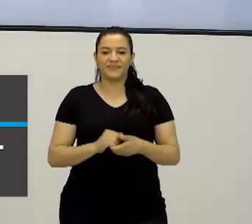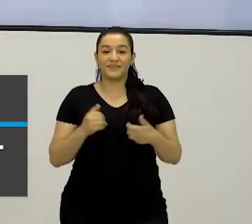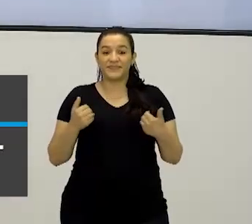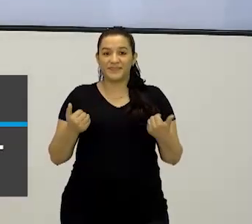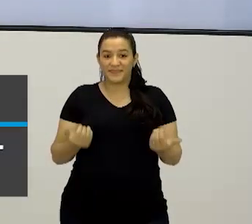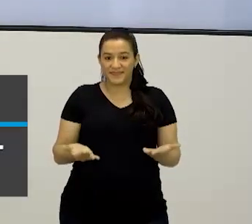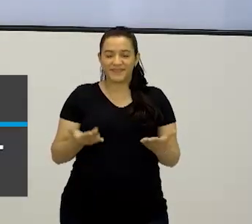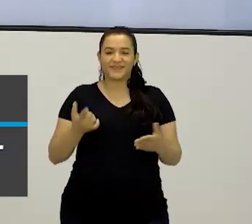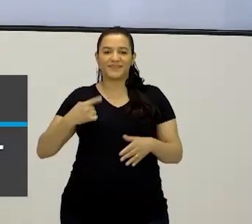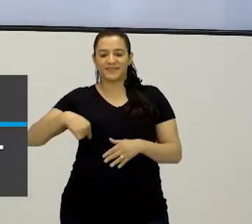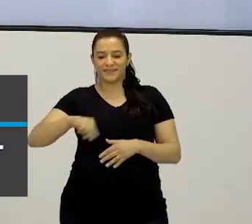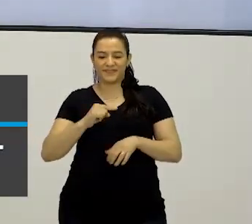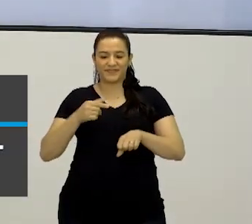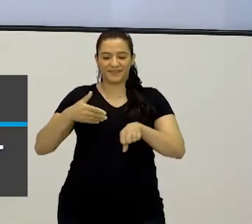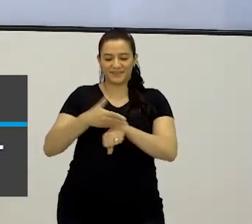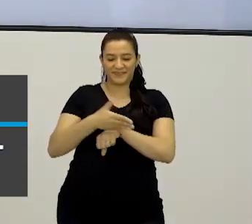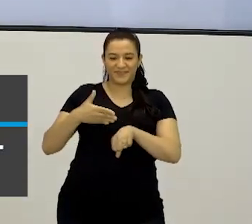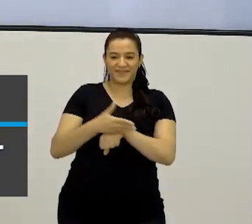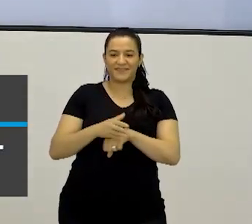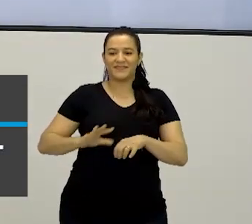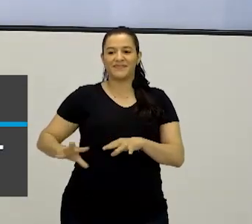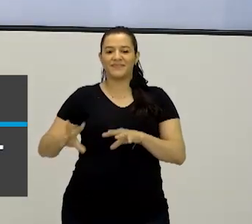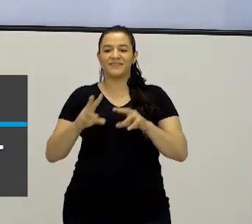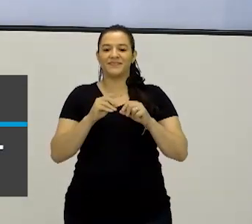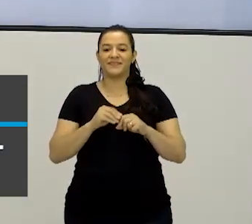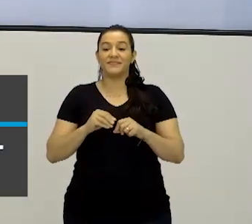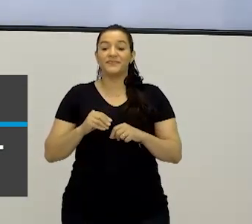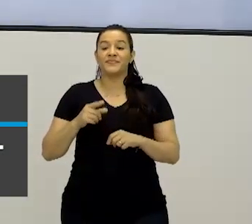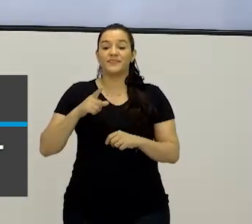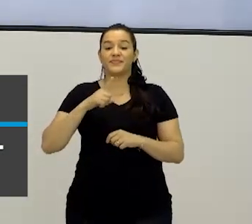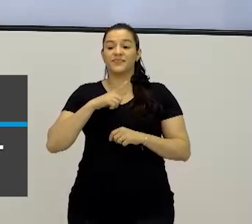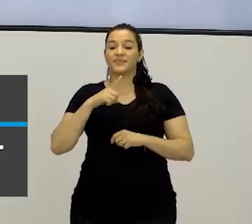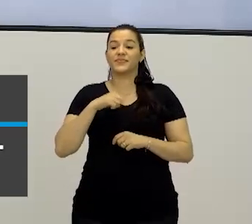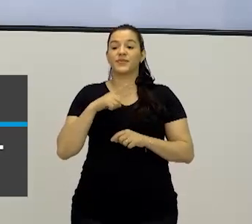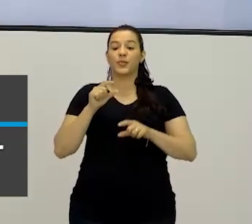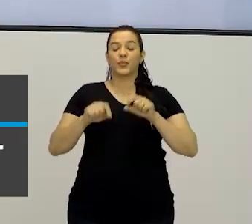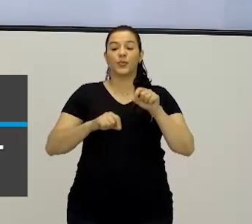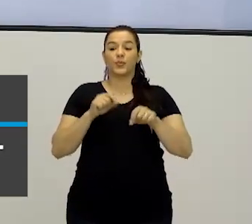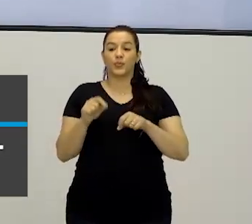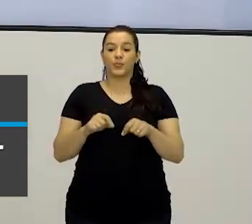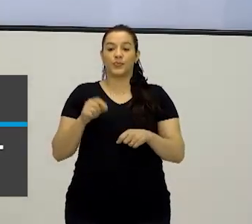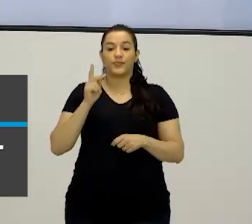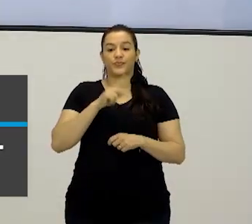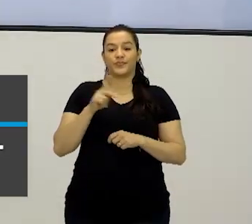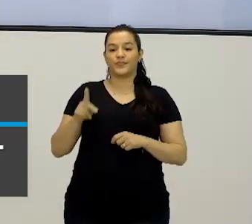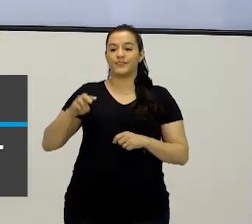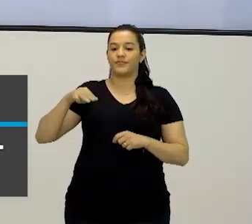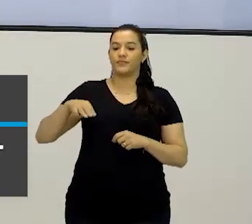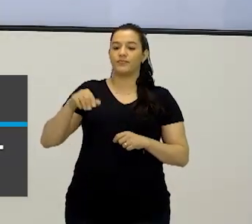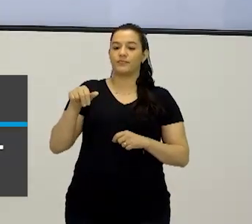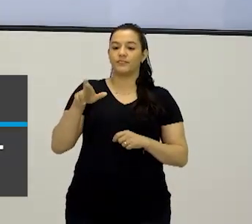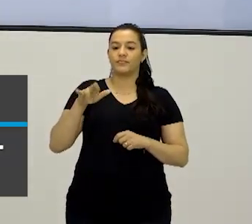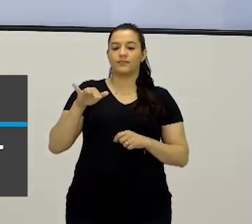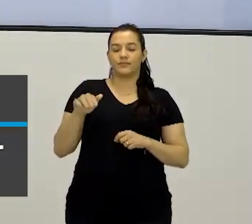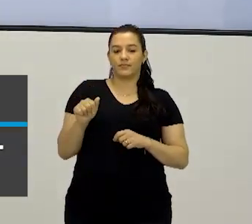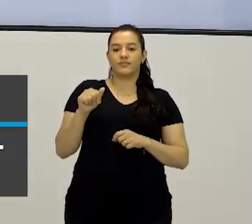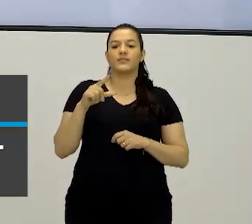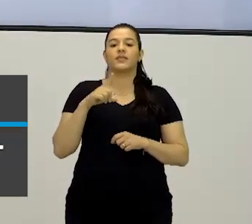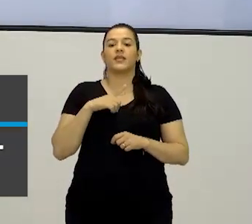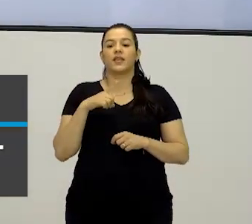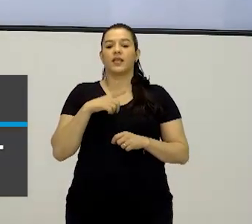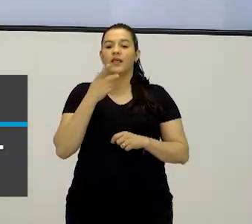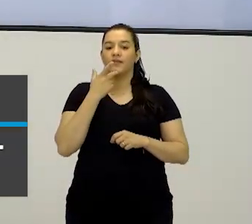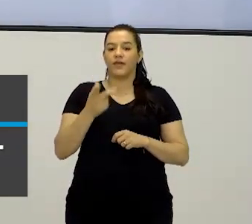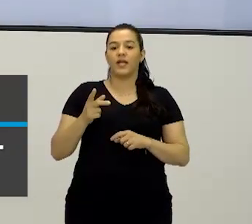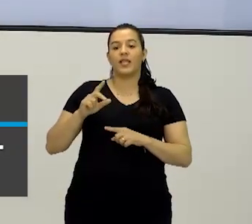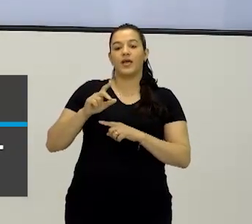Nossa, participações maravilhosas aqui. Nós temos, vamos começar aqui, professora Maria, ela comenta